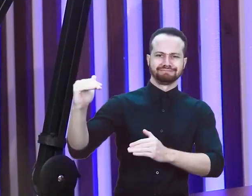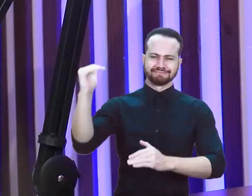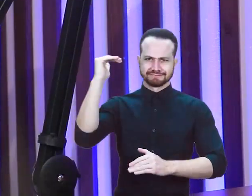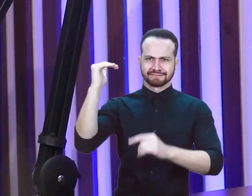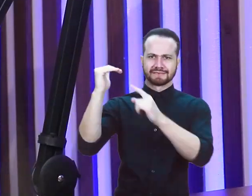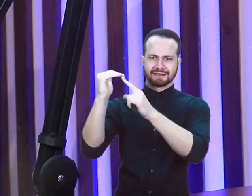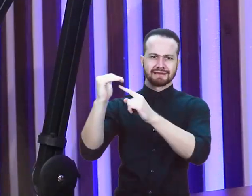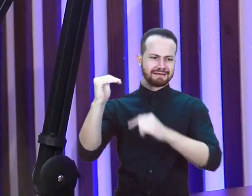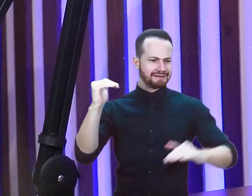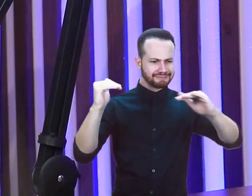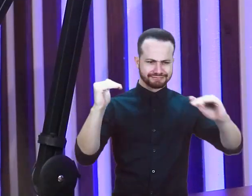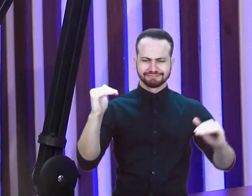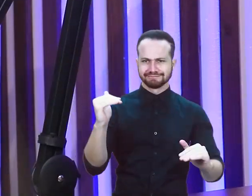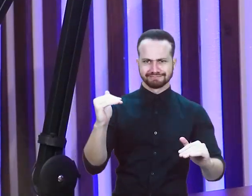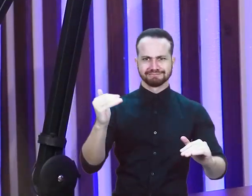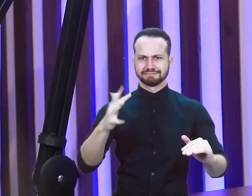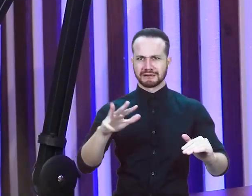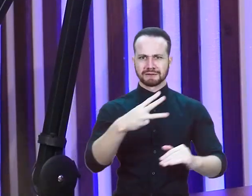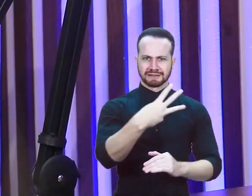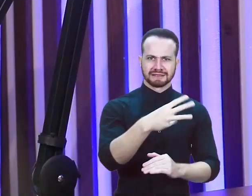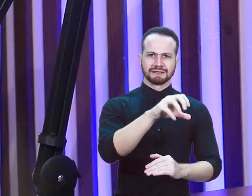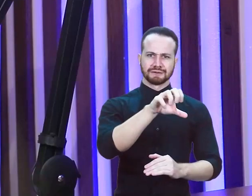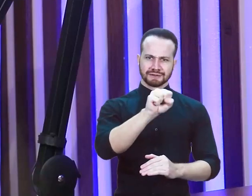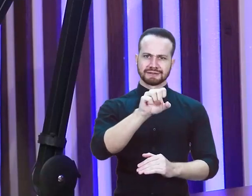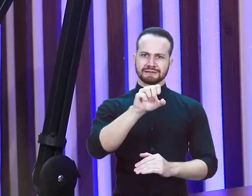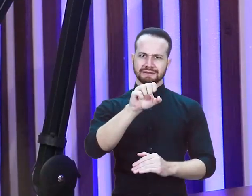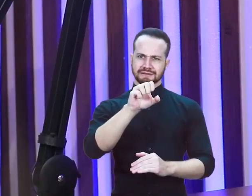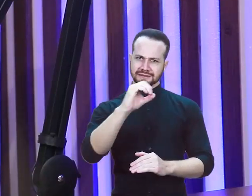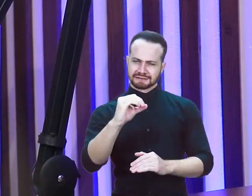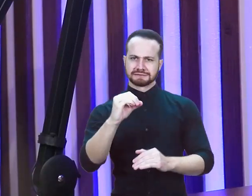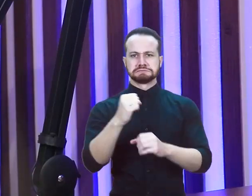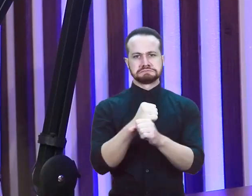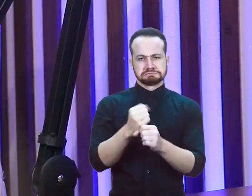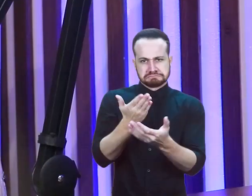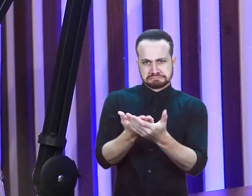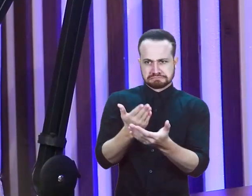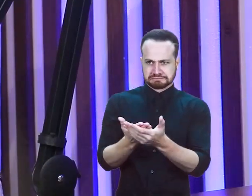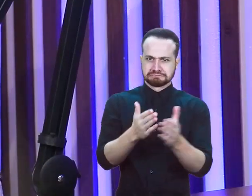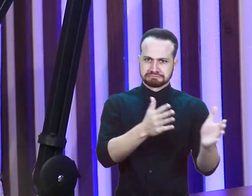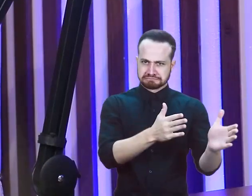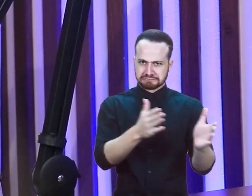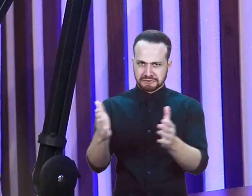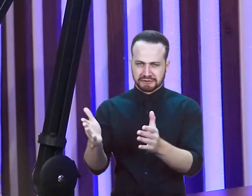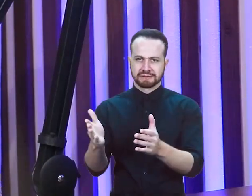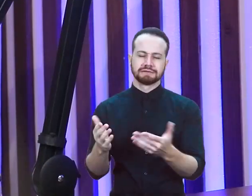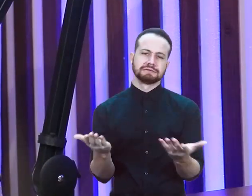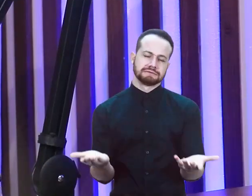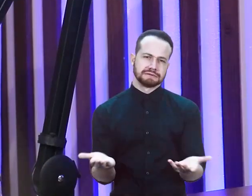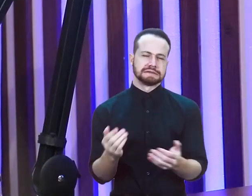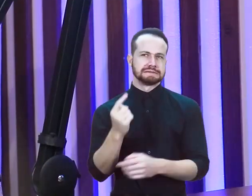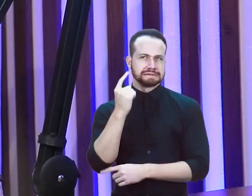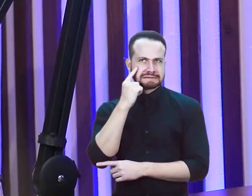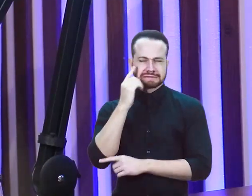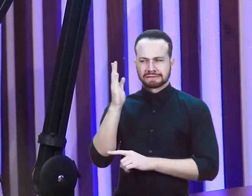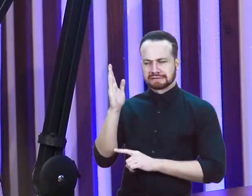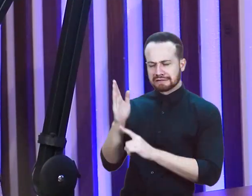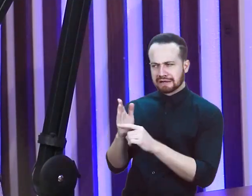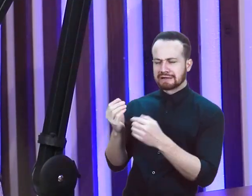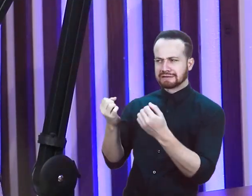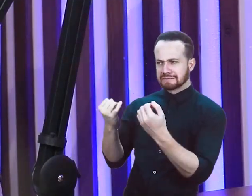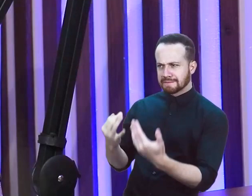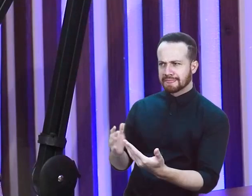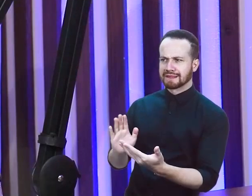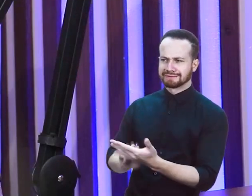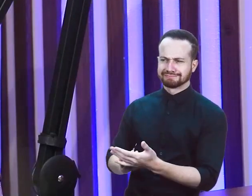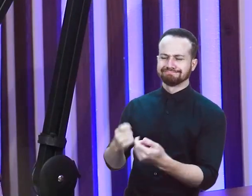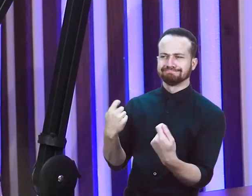negro, da menina negra, 380 anos de estudos. E aí, Antônio, vem a grande